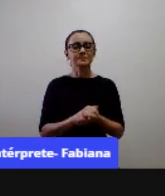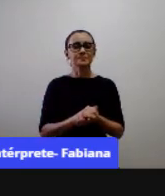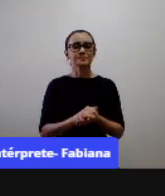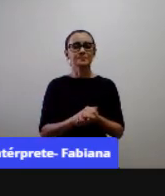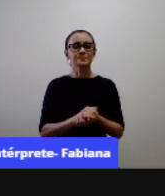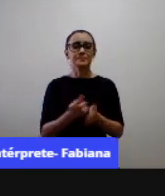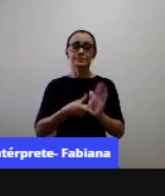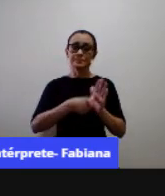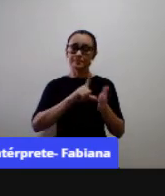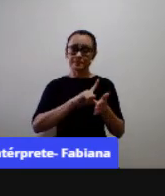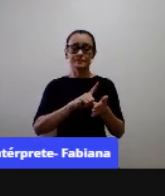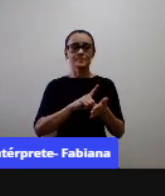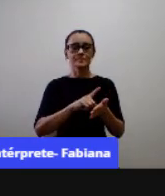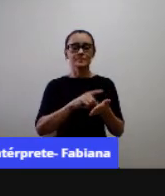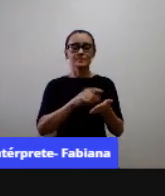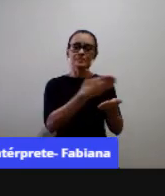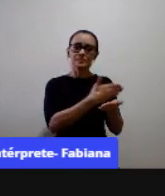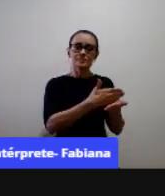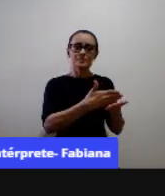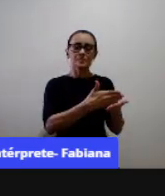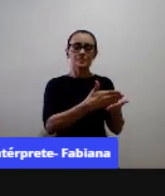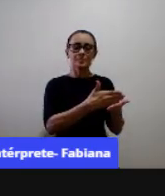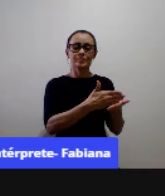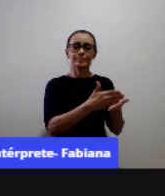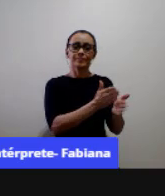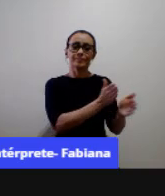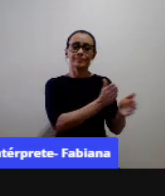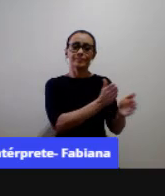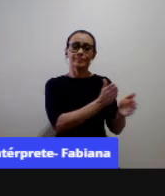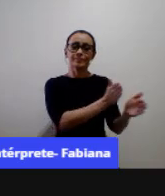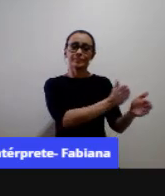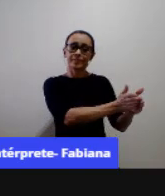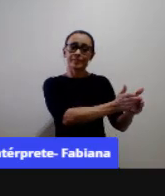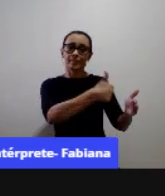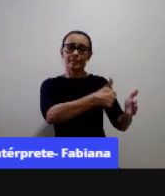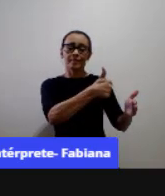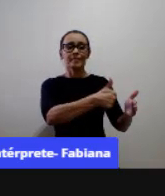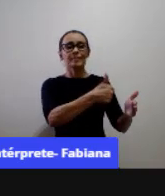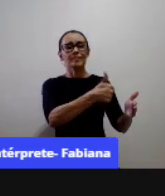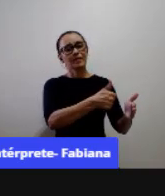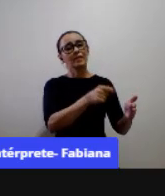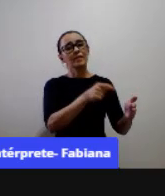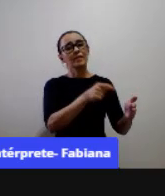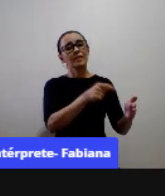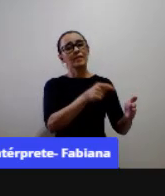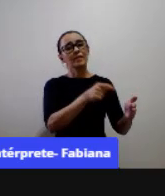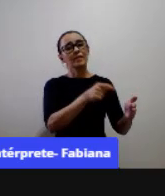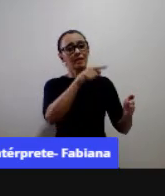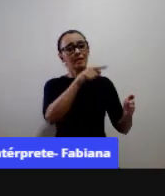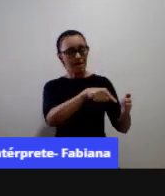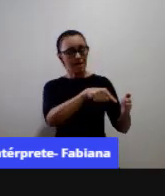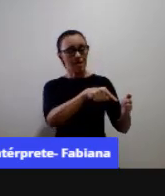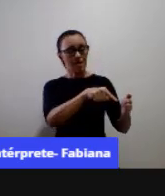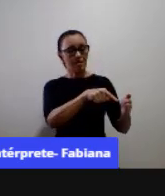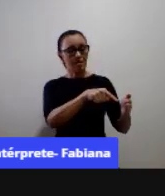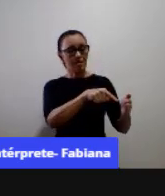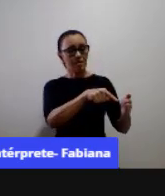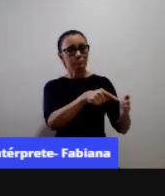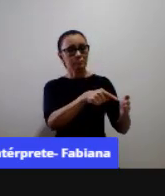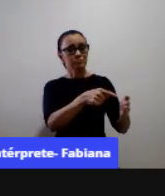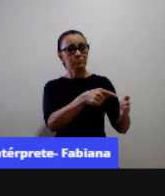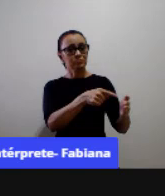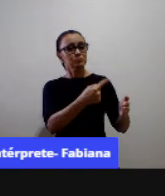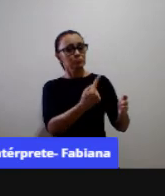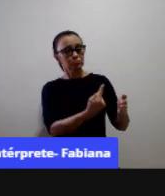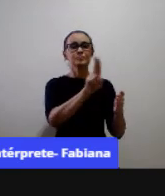vai iniciar falando da primeira etapa, né, que na realidade é um dos instrumentos, né, que a gente utiliza